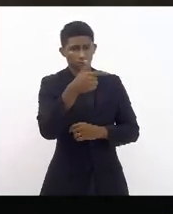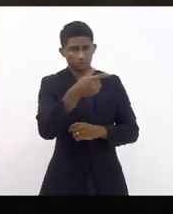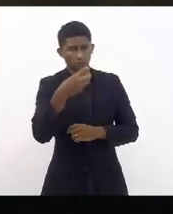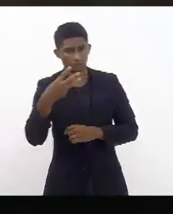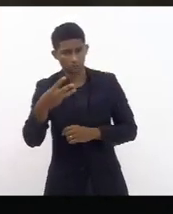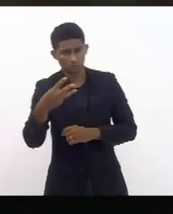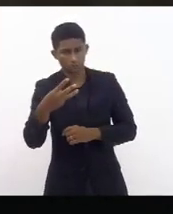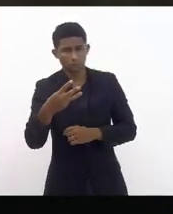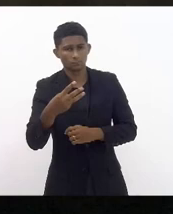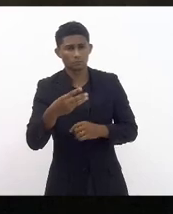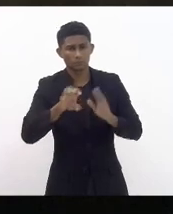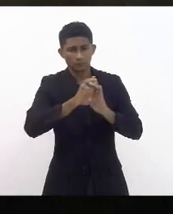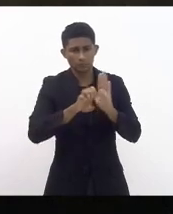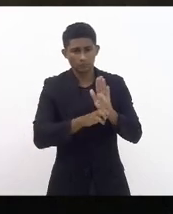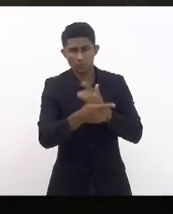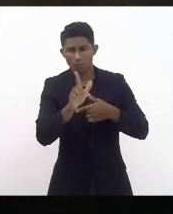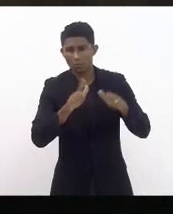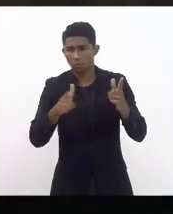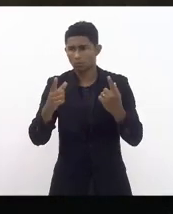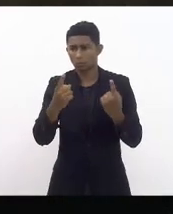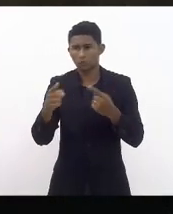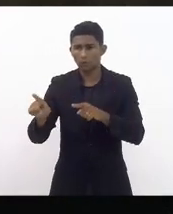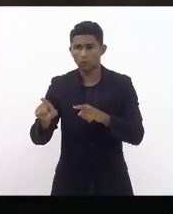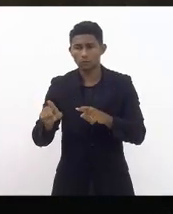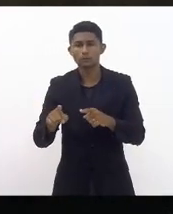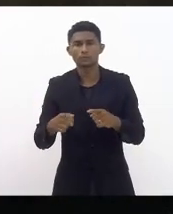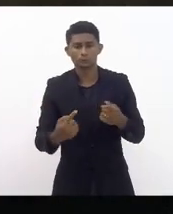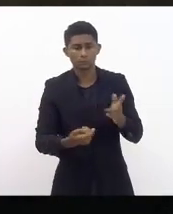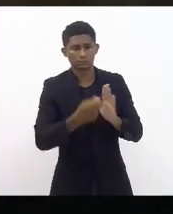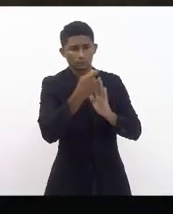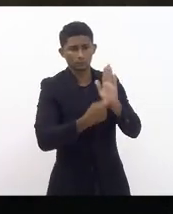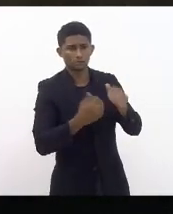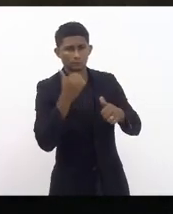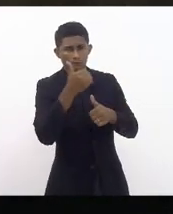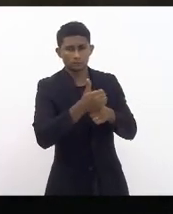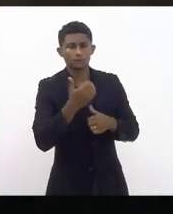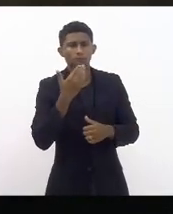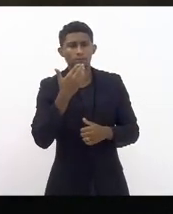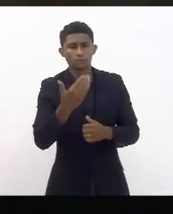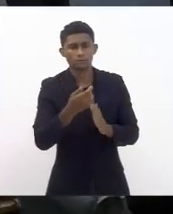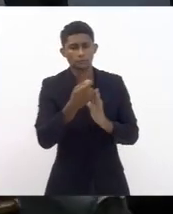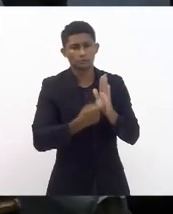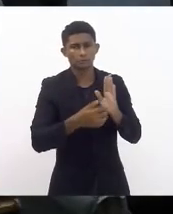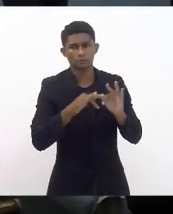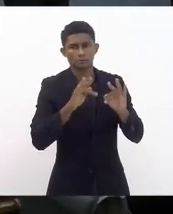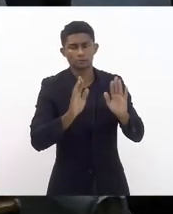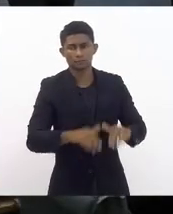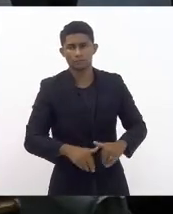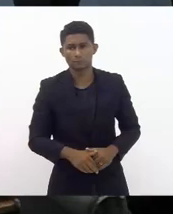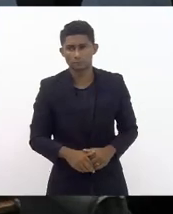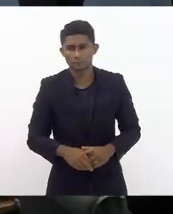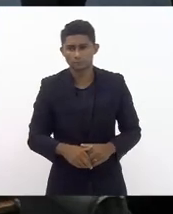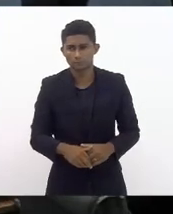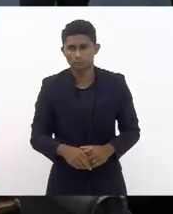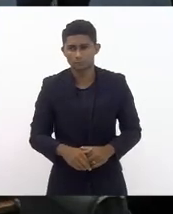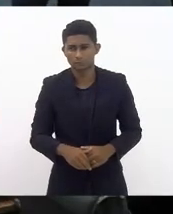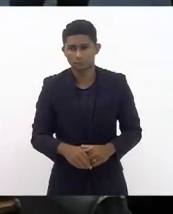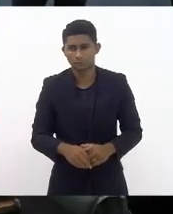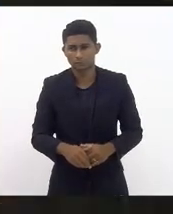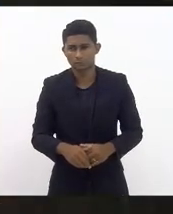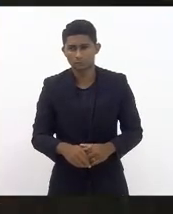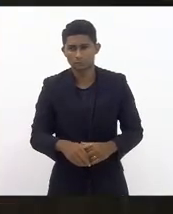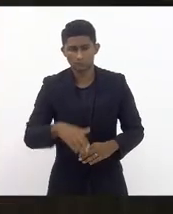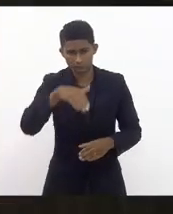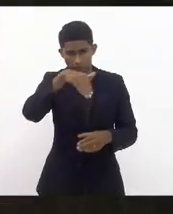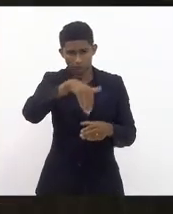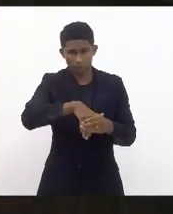Contrária às demais emendas, concluindo por substitutivo, pedindo forma final de redação. Voto em